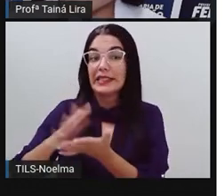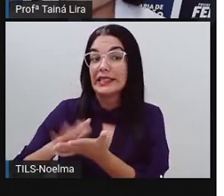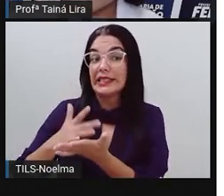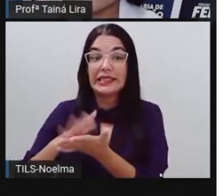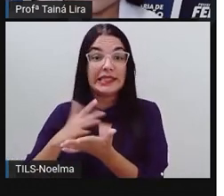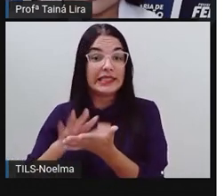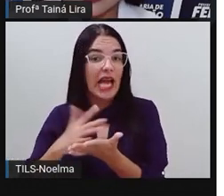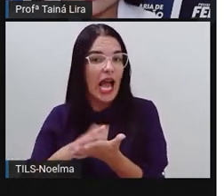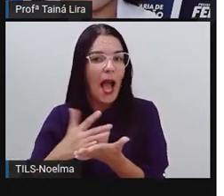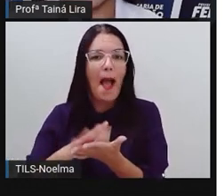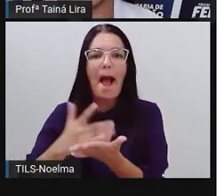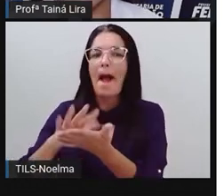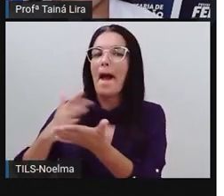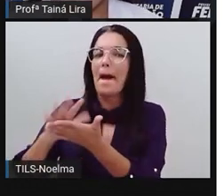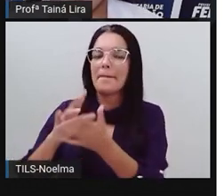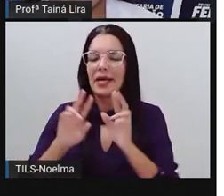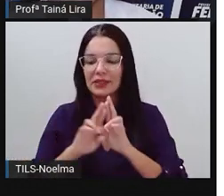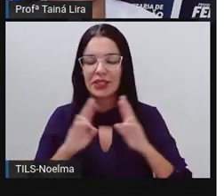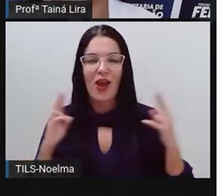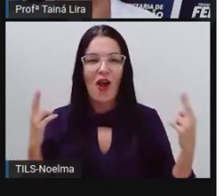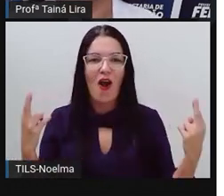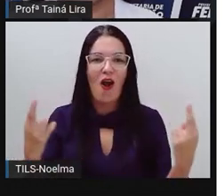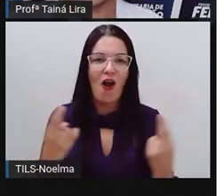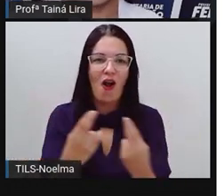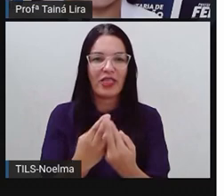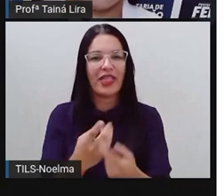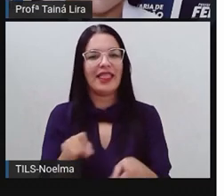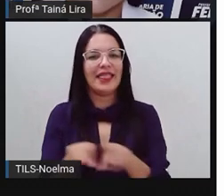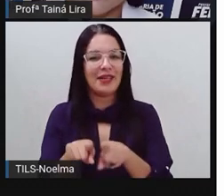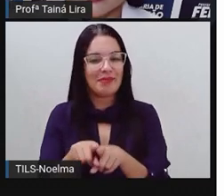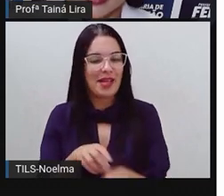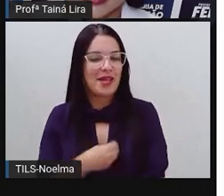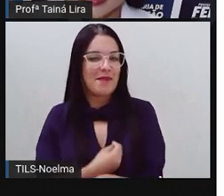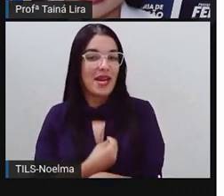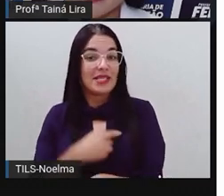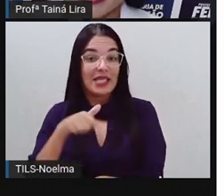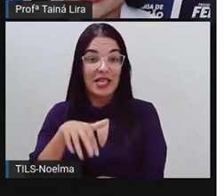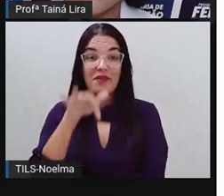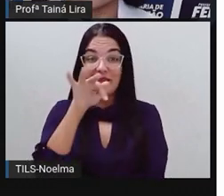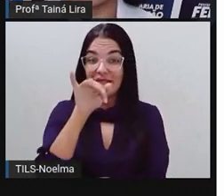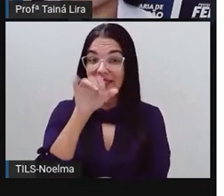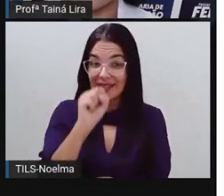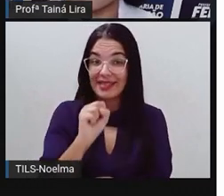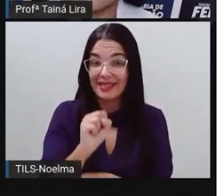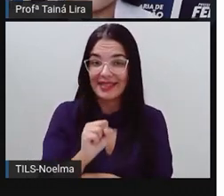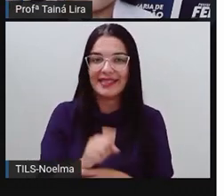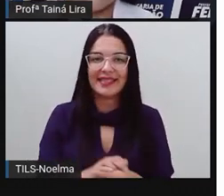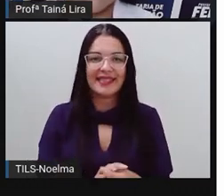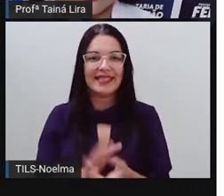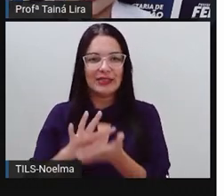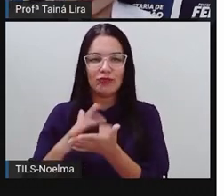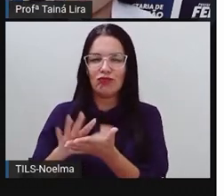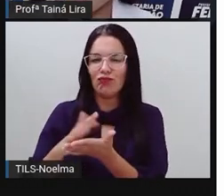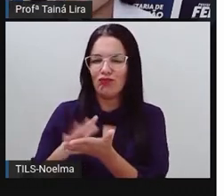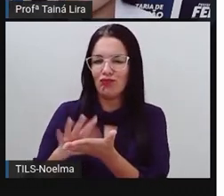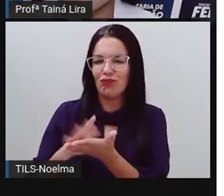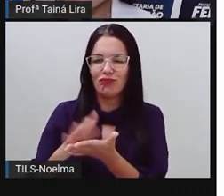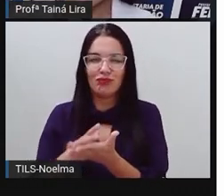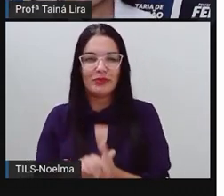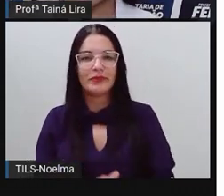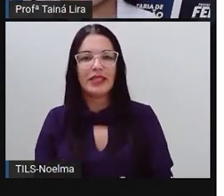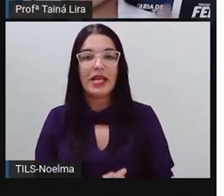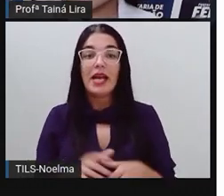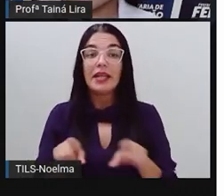principalmente aí o samba de roda que é muito presente né aqui em Feira de Santana também então samba de roda de origem